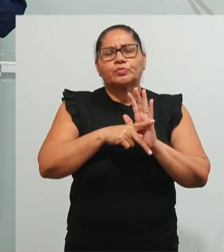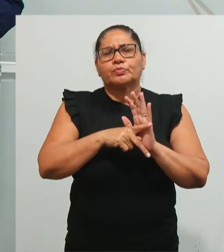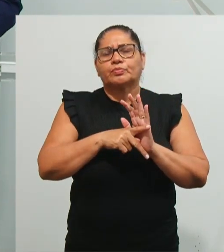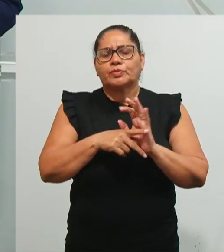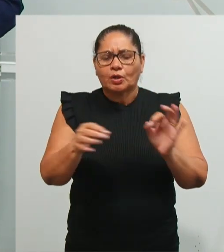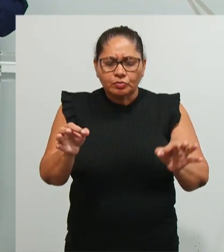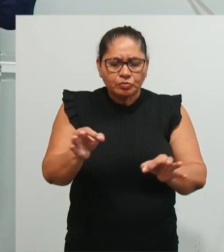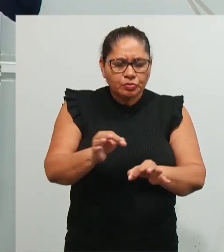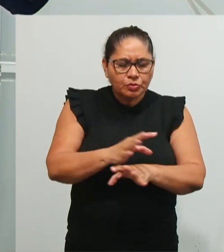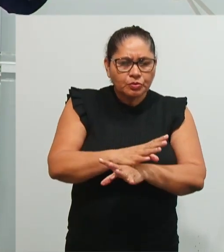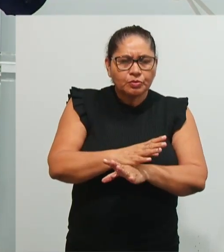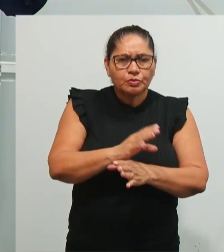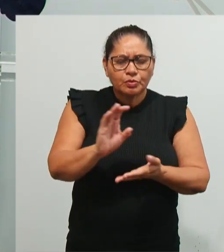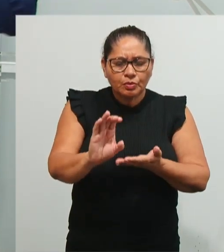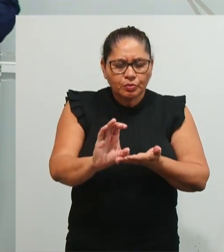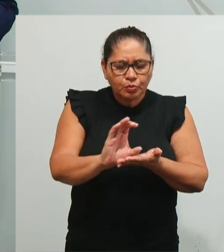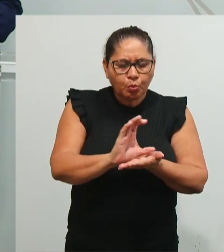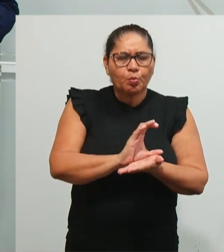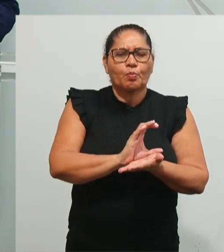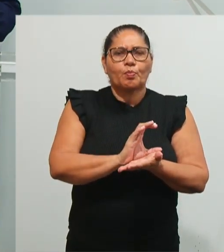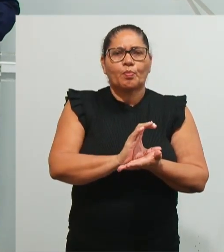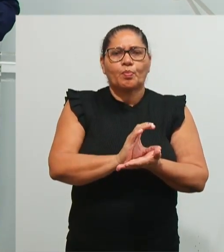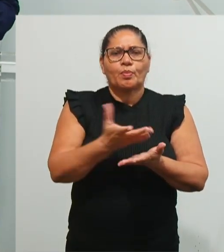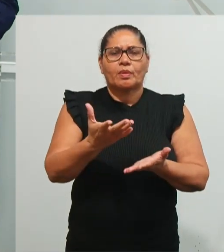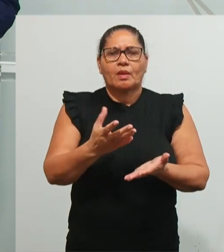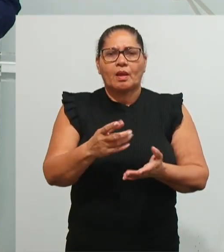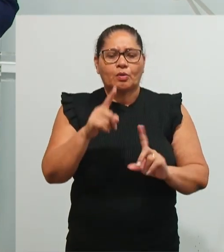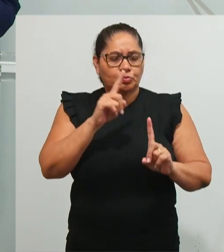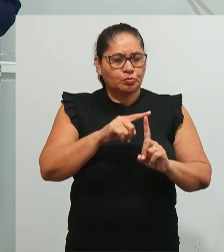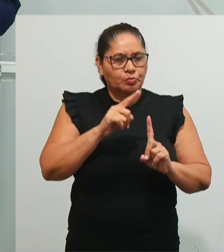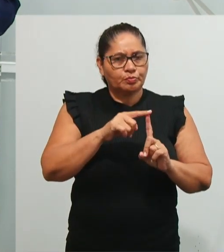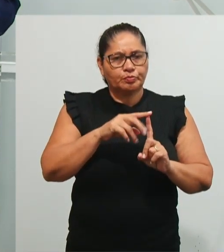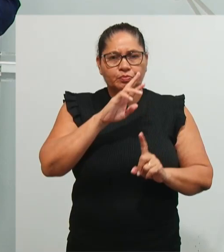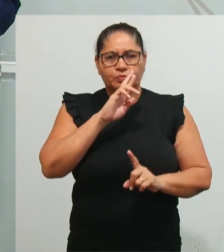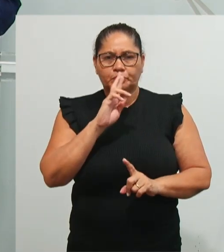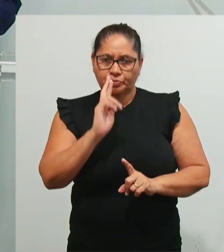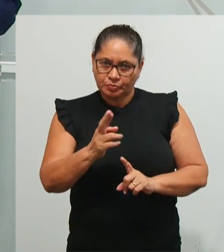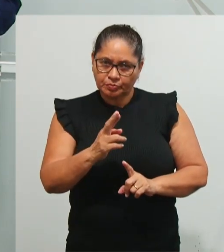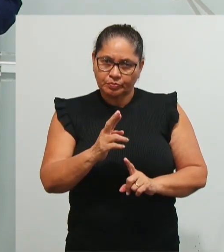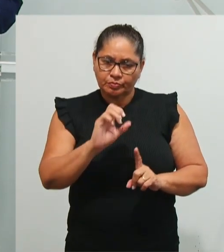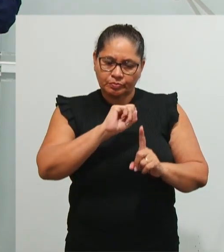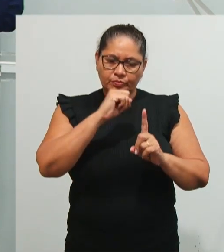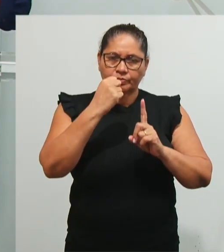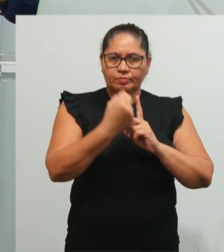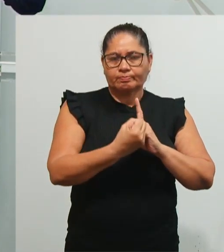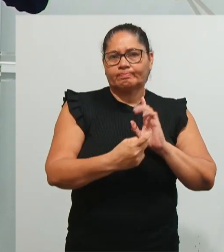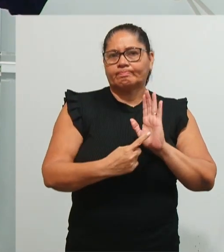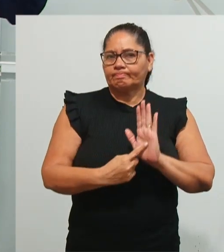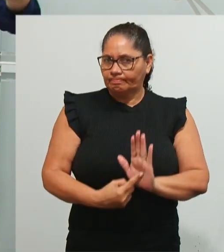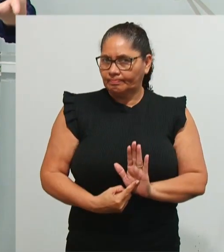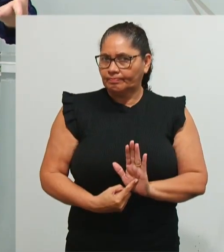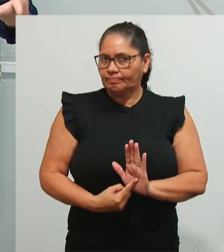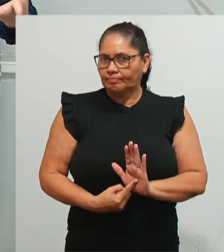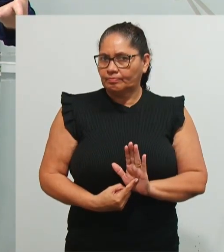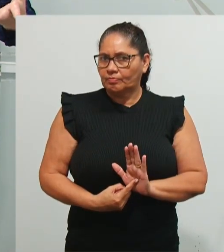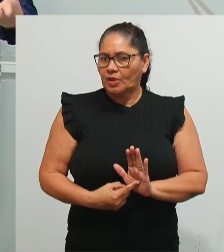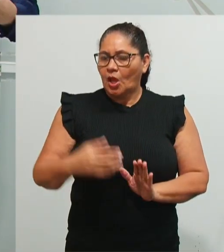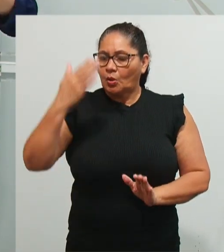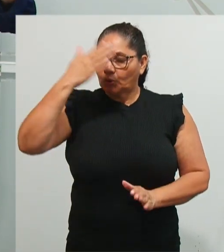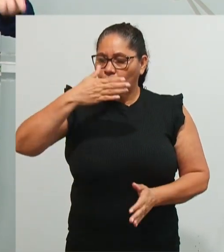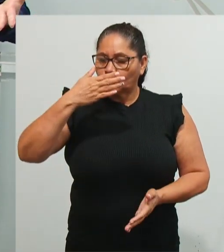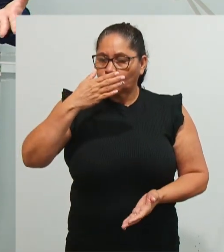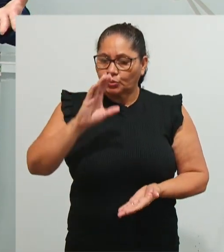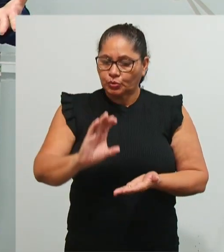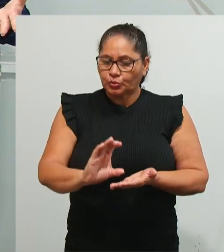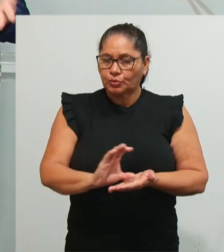lá no orçamento. Cada gasto orçamentário está ligado a um tipo de resultado que a sociedade tem que entregar. E isso vai ser prestado conta